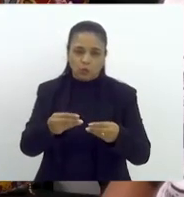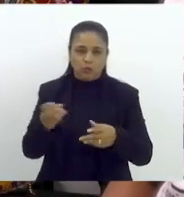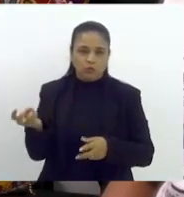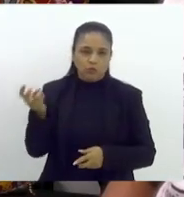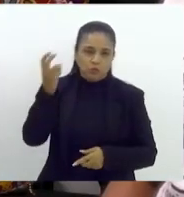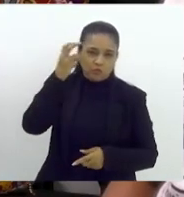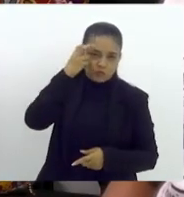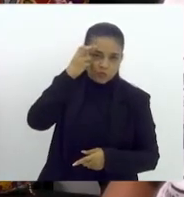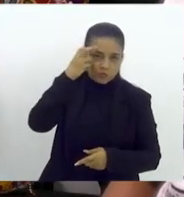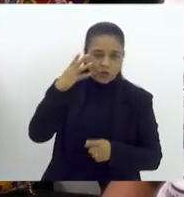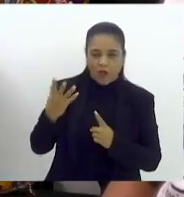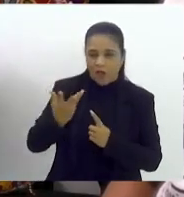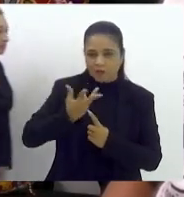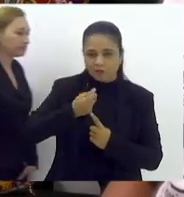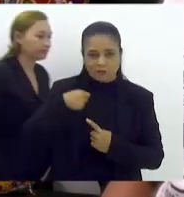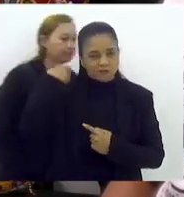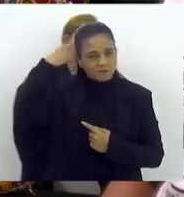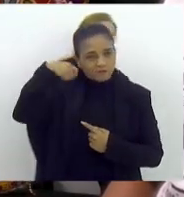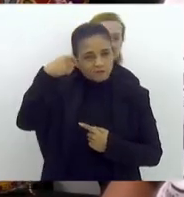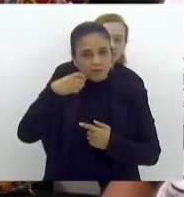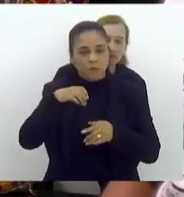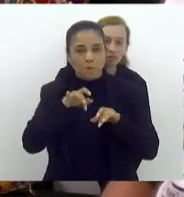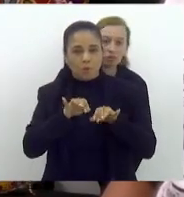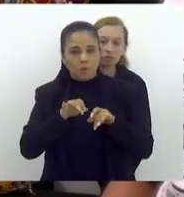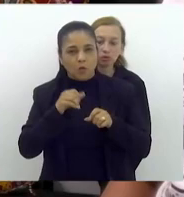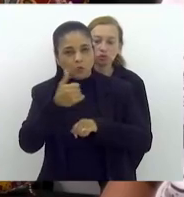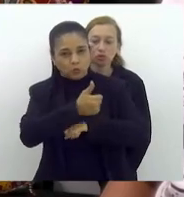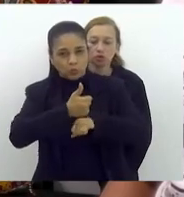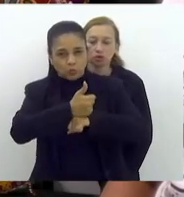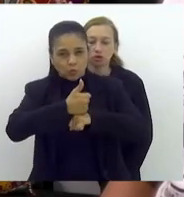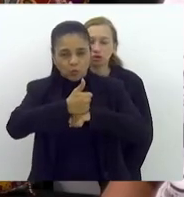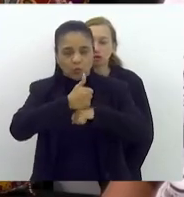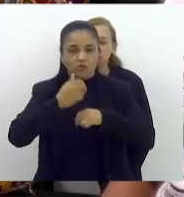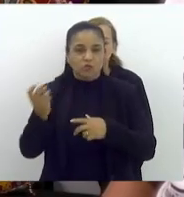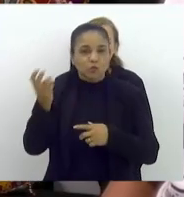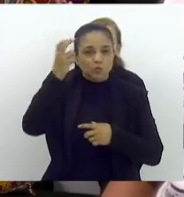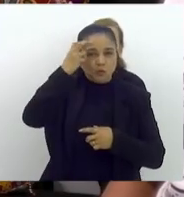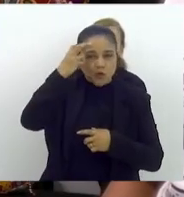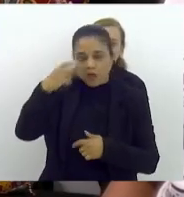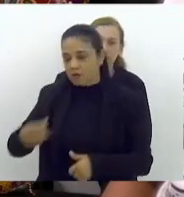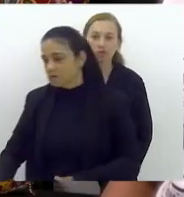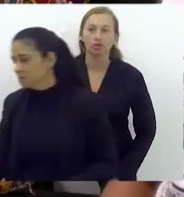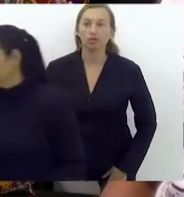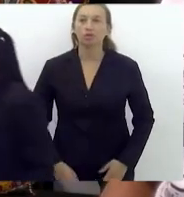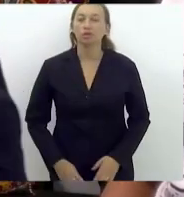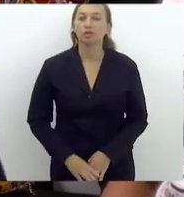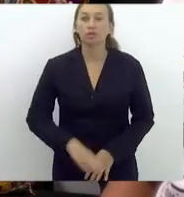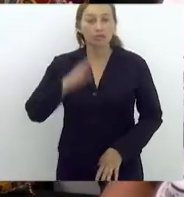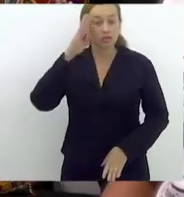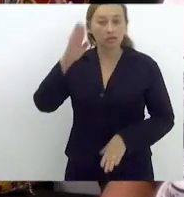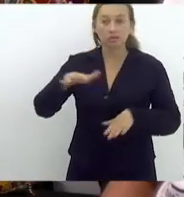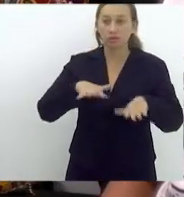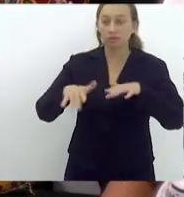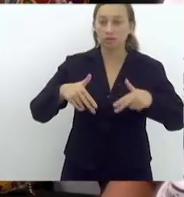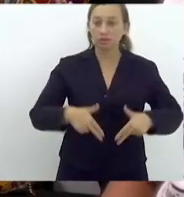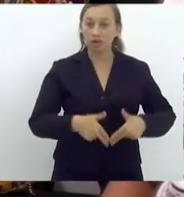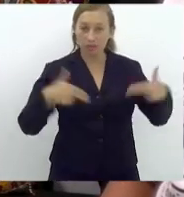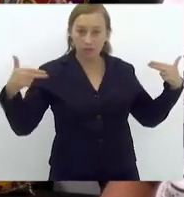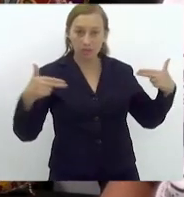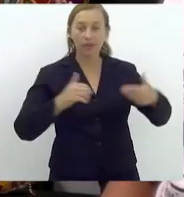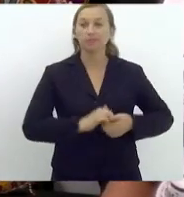de Cultura artistas produtores culturais que estão aqui principalmente o movimento hip